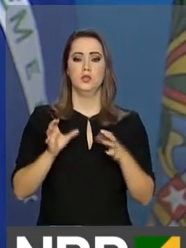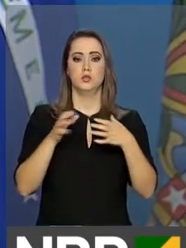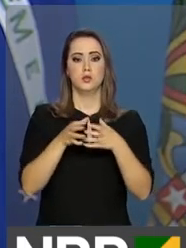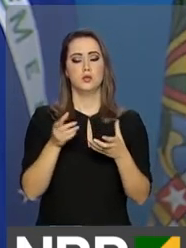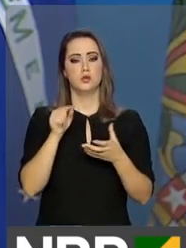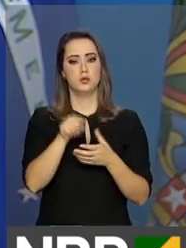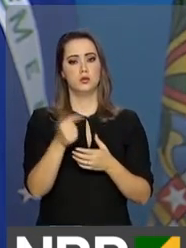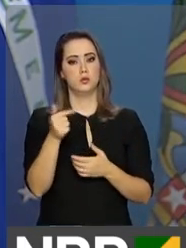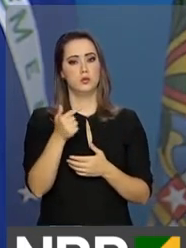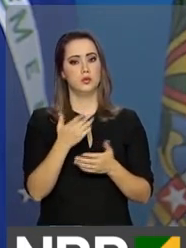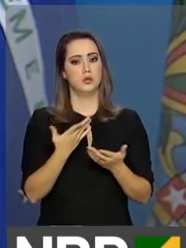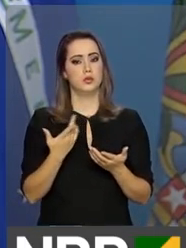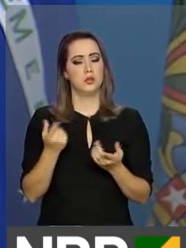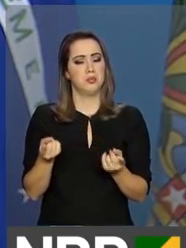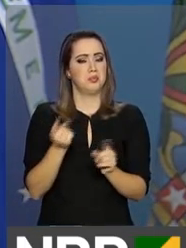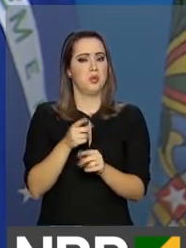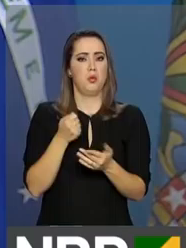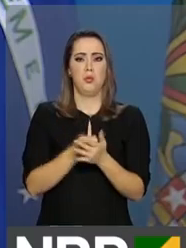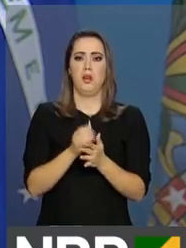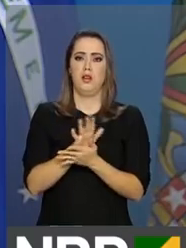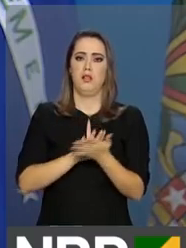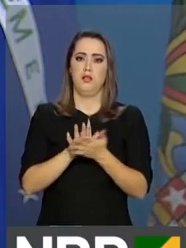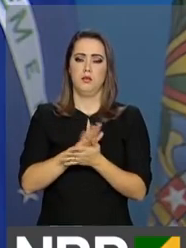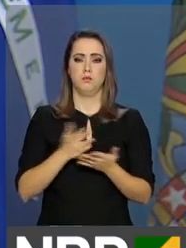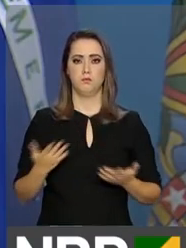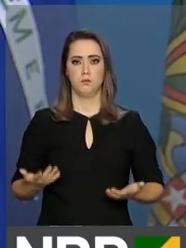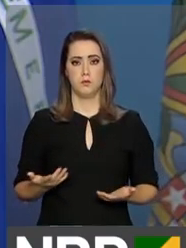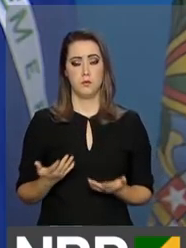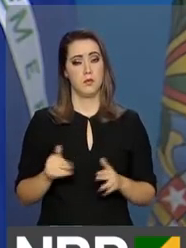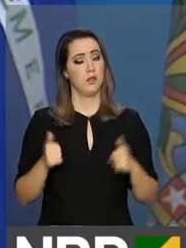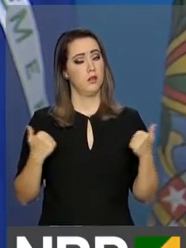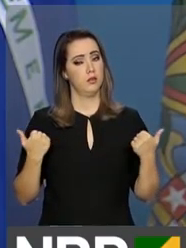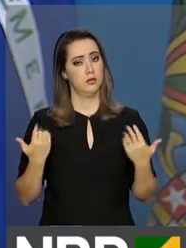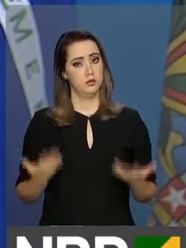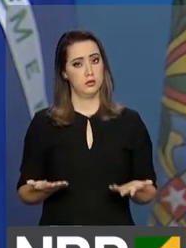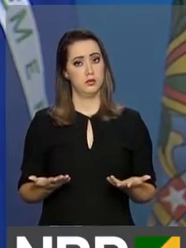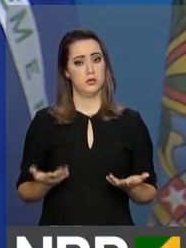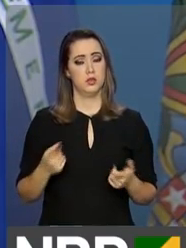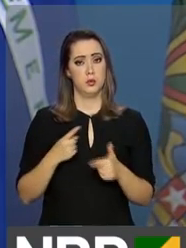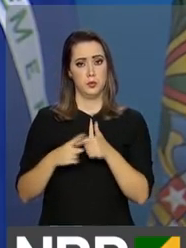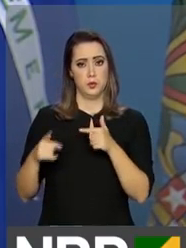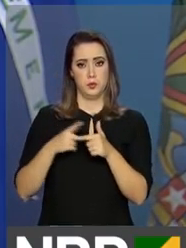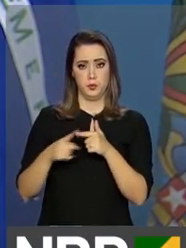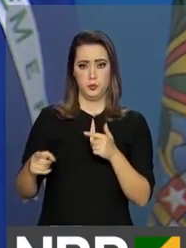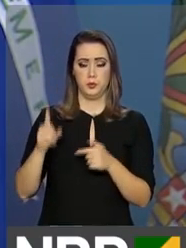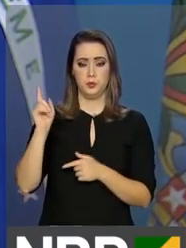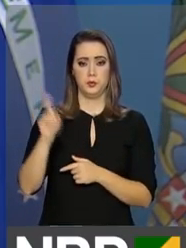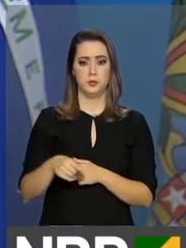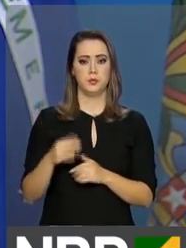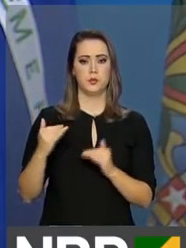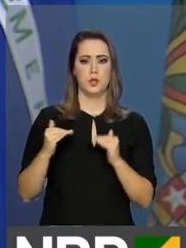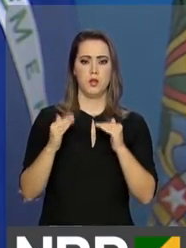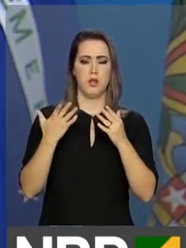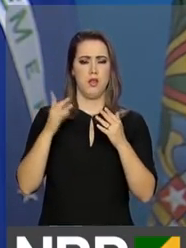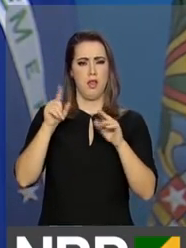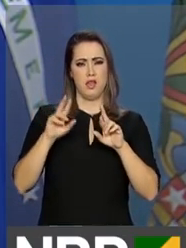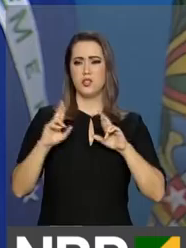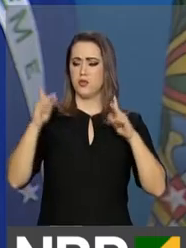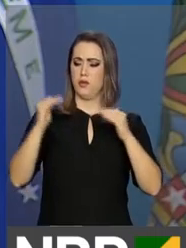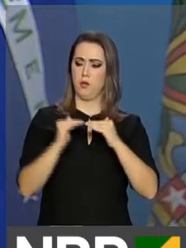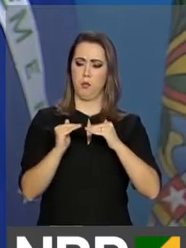sem nenhuma contrapartida de natureza complementar. E aí a injustiça, a desigualdade, que é, digamos